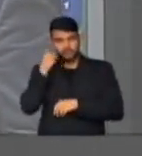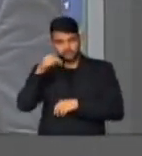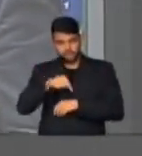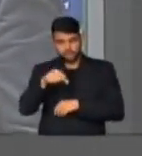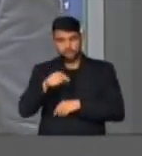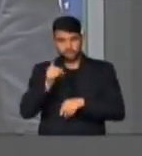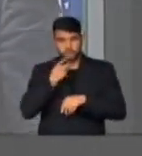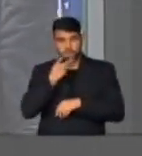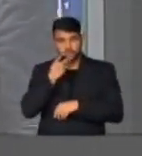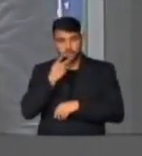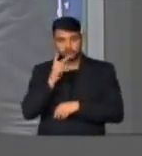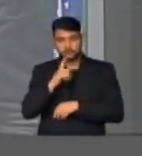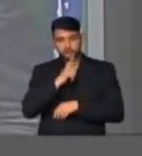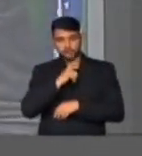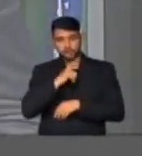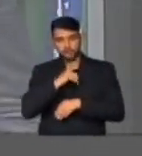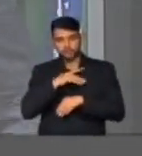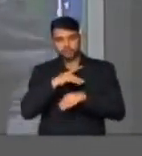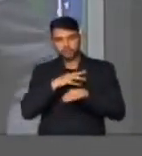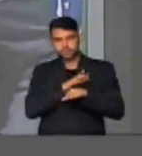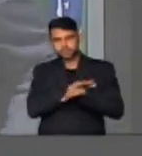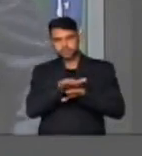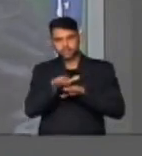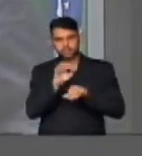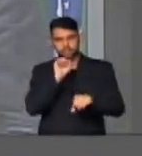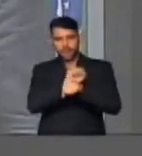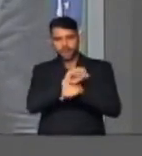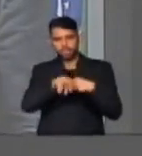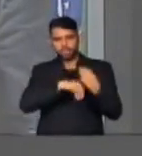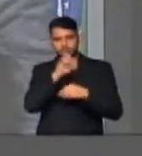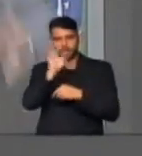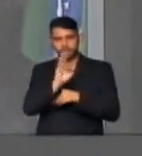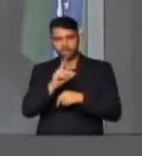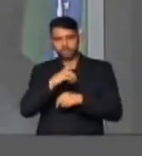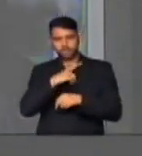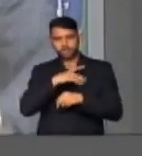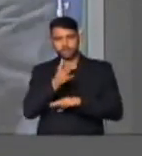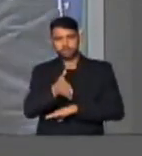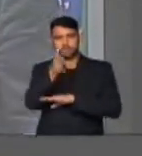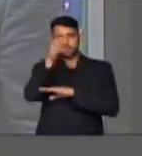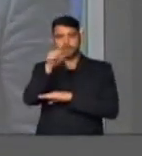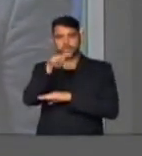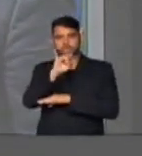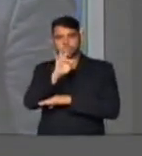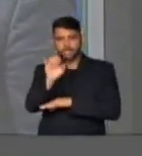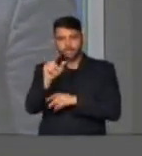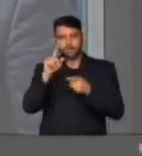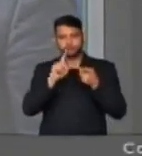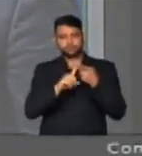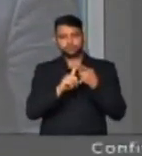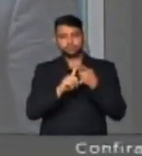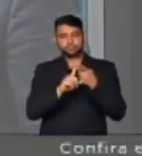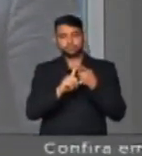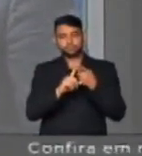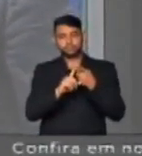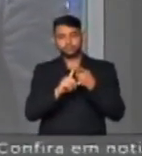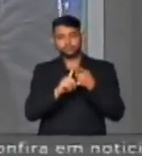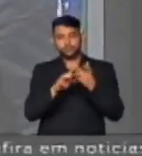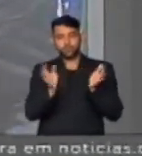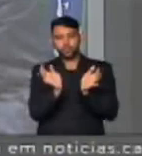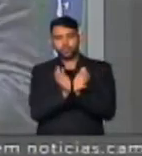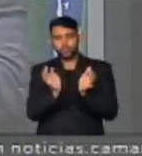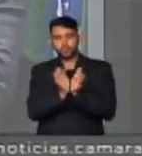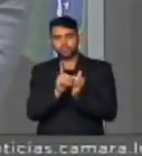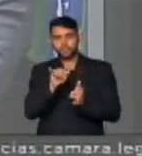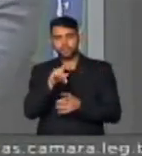aqui, tem estradas interrompidas no país inteiro, com as bandeiras do MST. É uma